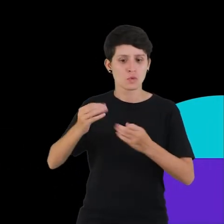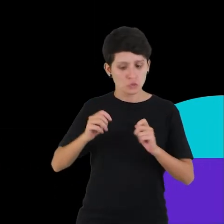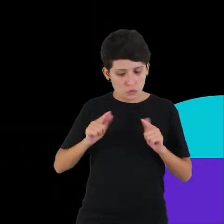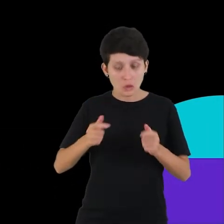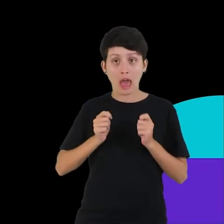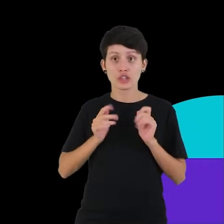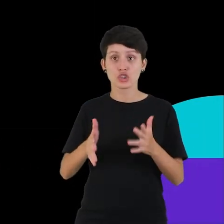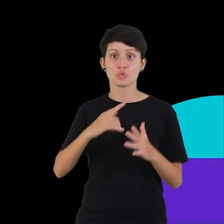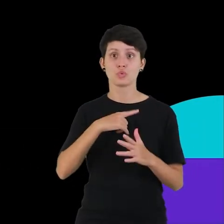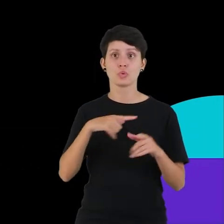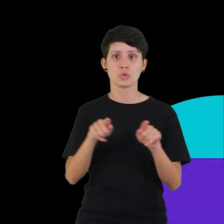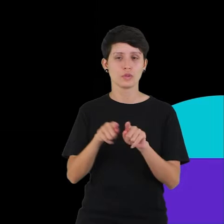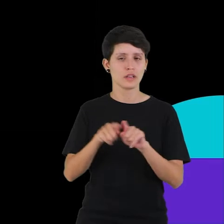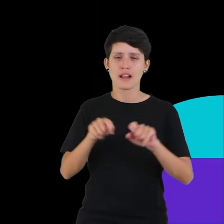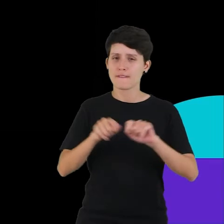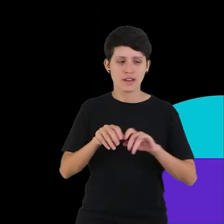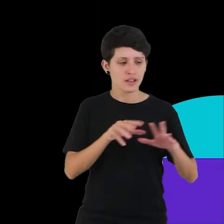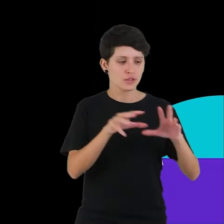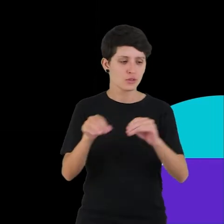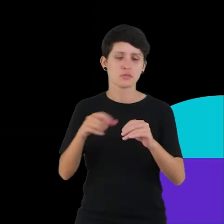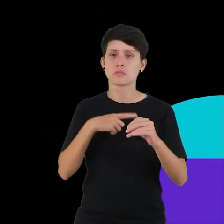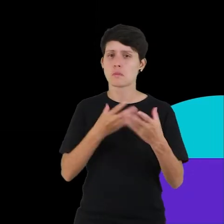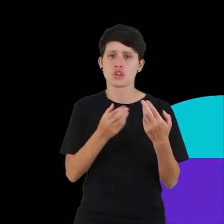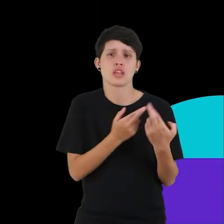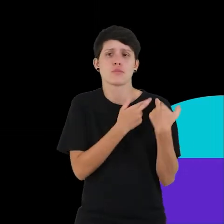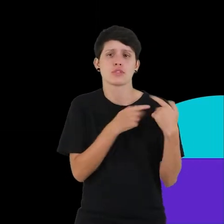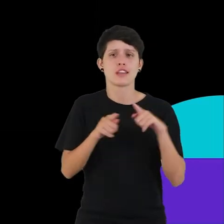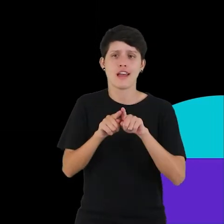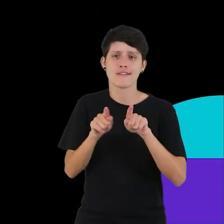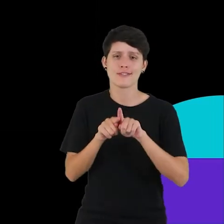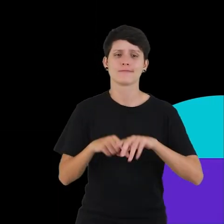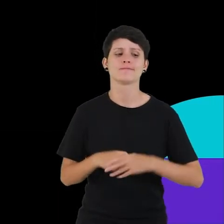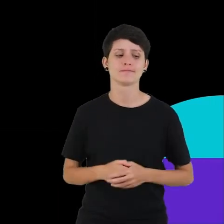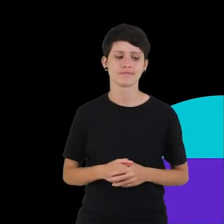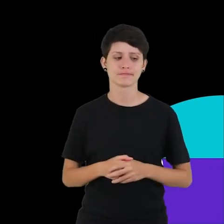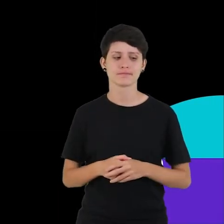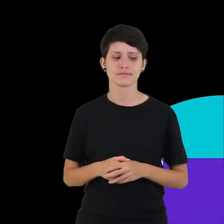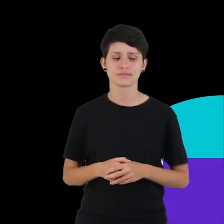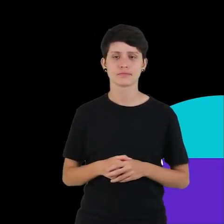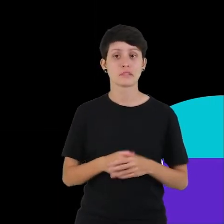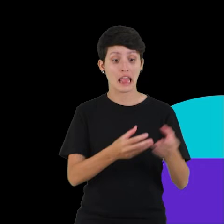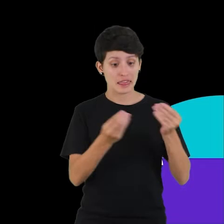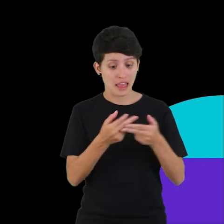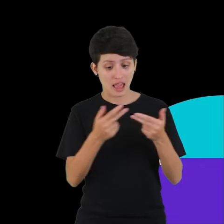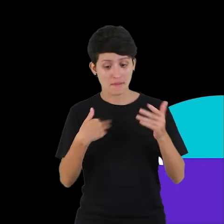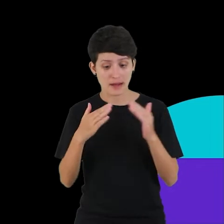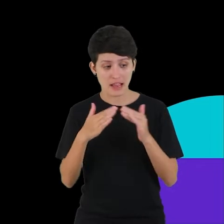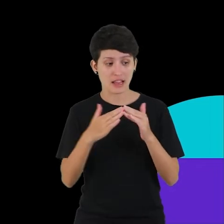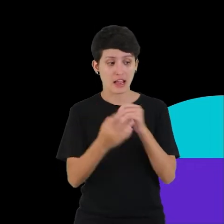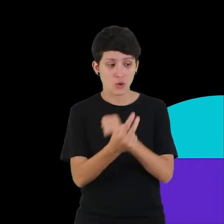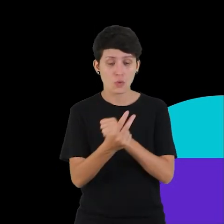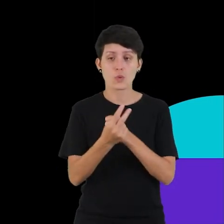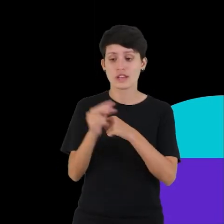muito determinada. É, tem muito cliente. Quando tá faltando, ela vai atrás demais. Nem que seja para pegar um bocado de